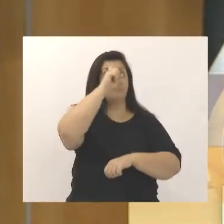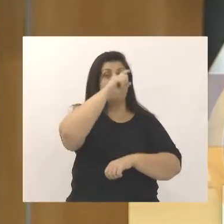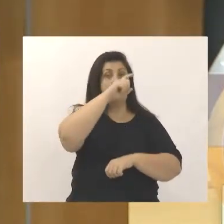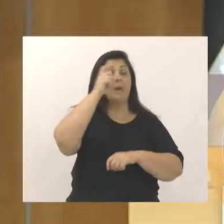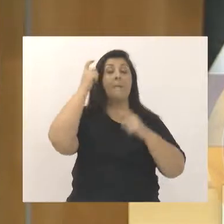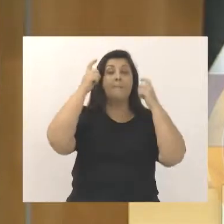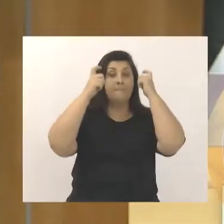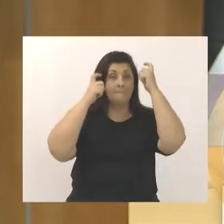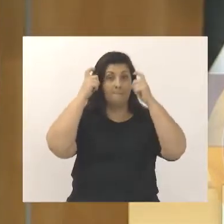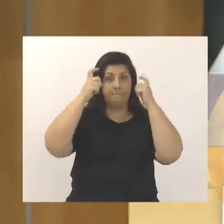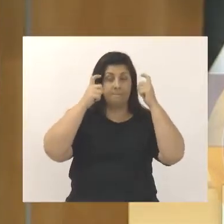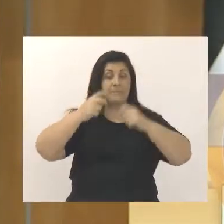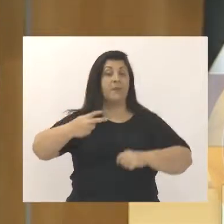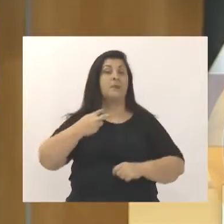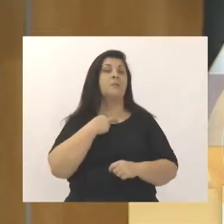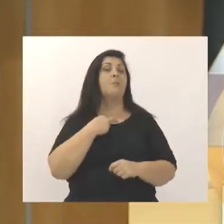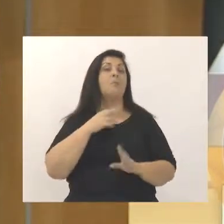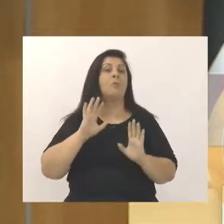não podem fazer.